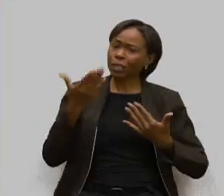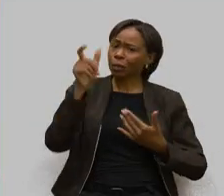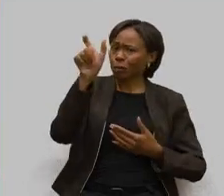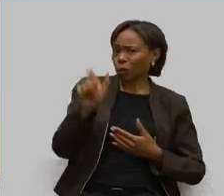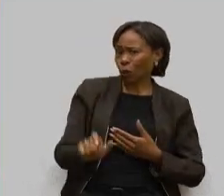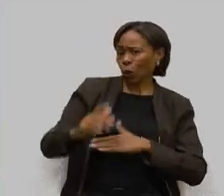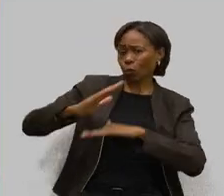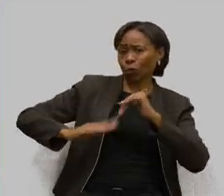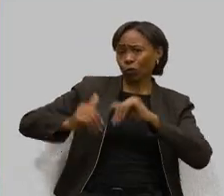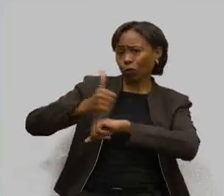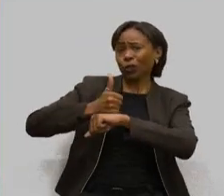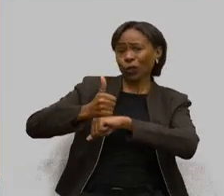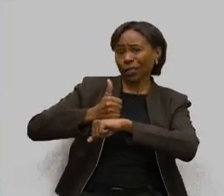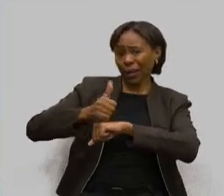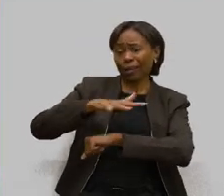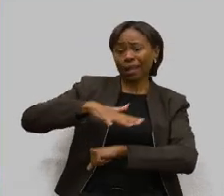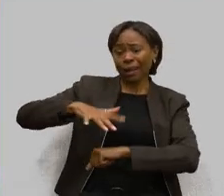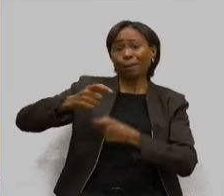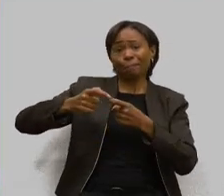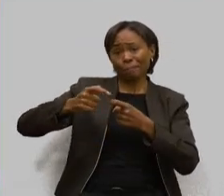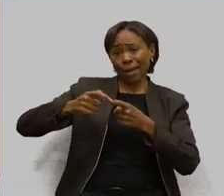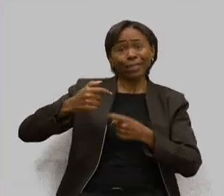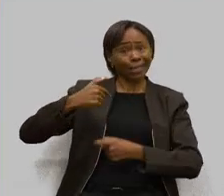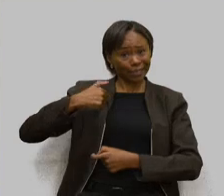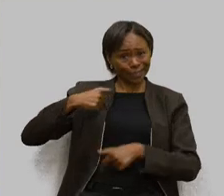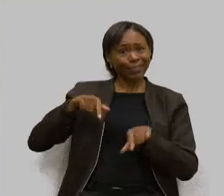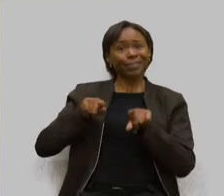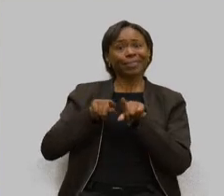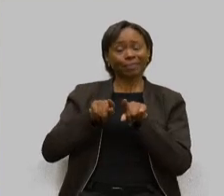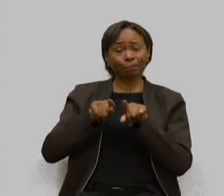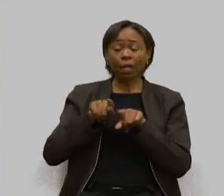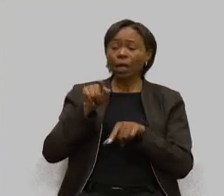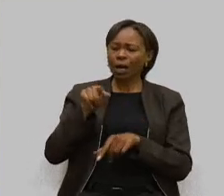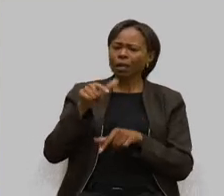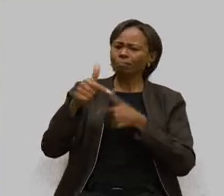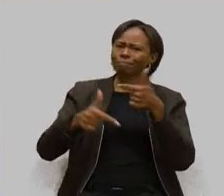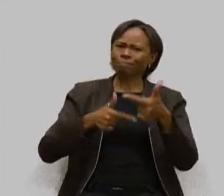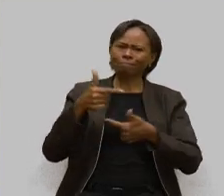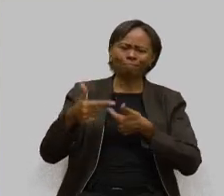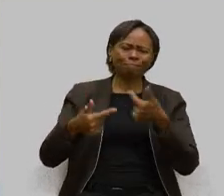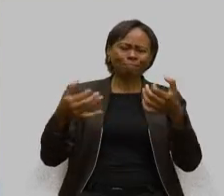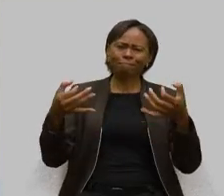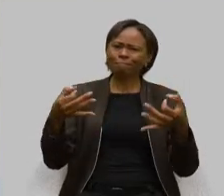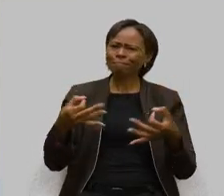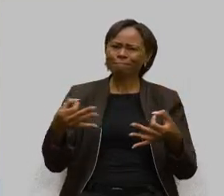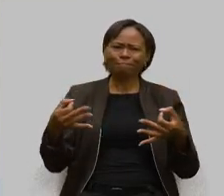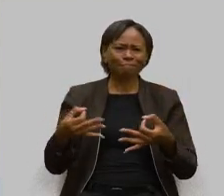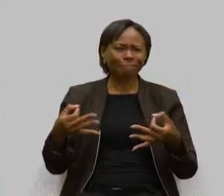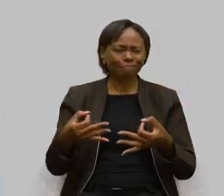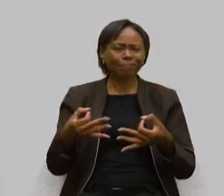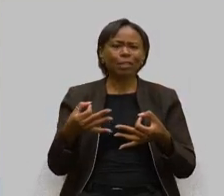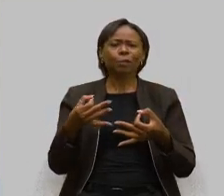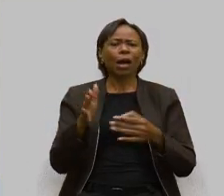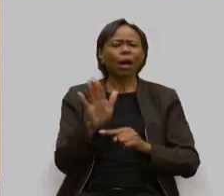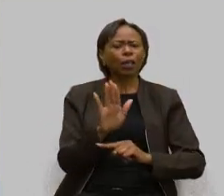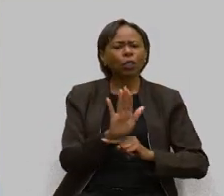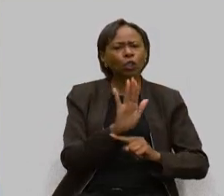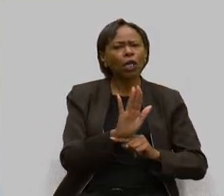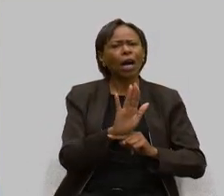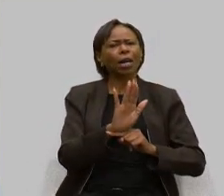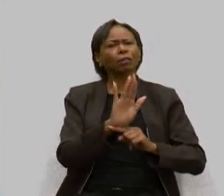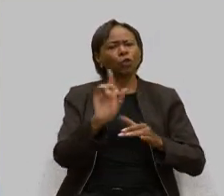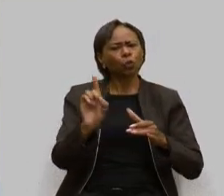área que a área médica faz um trabalho dignificante no sentido de recuperar de